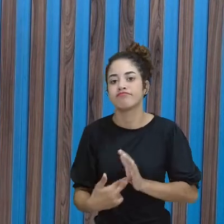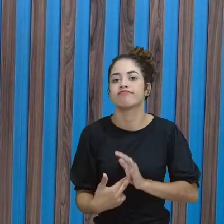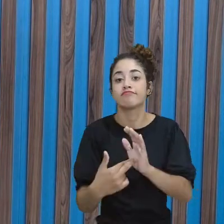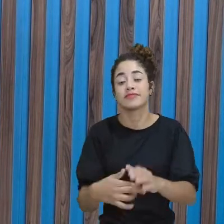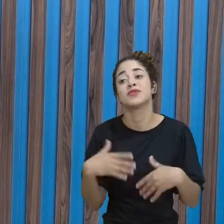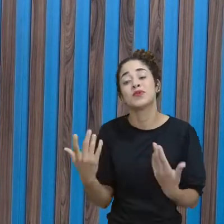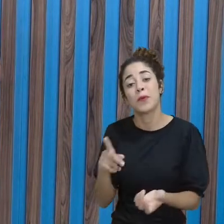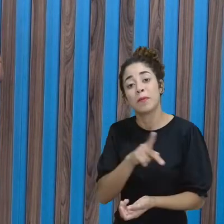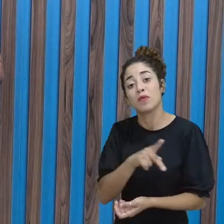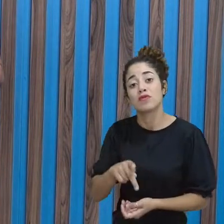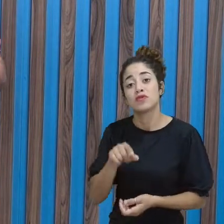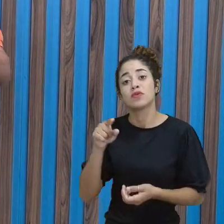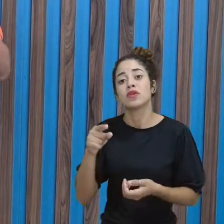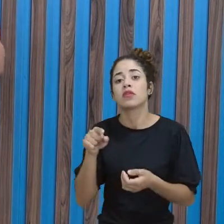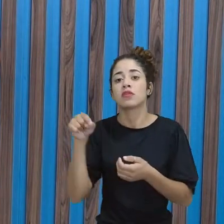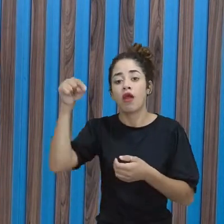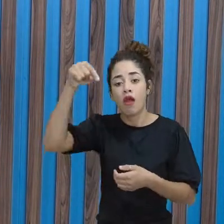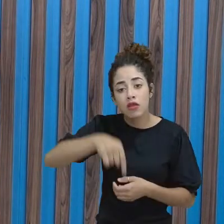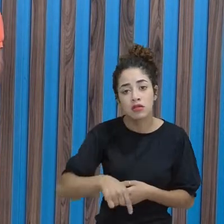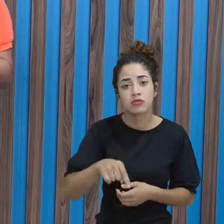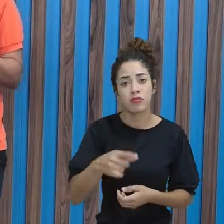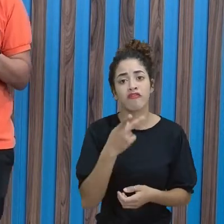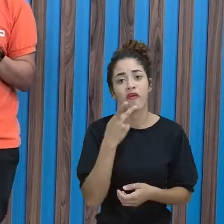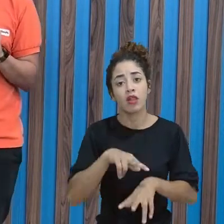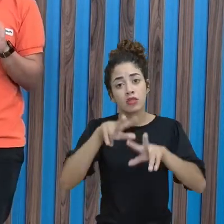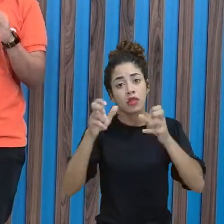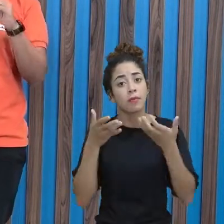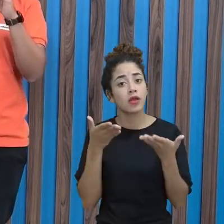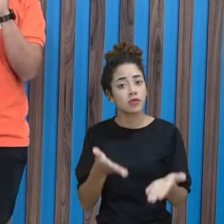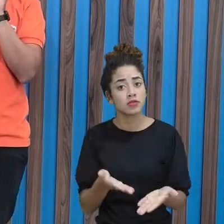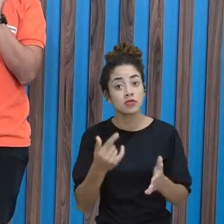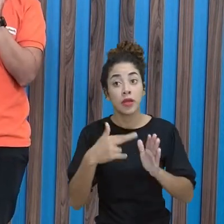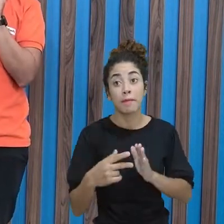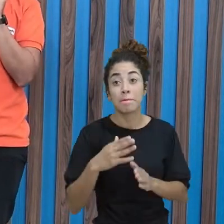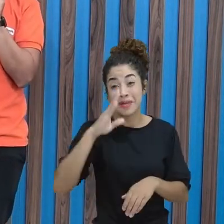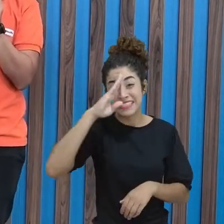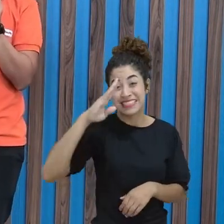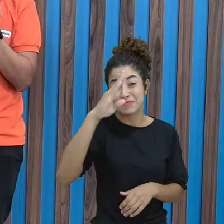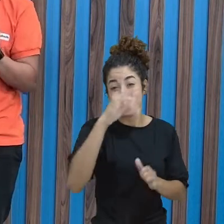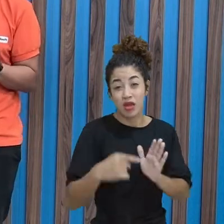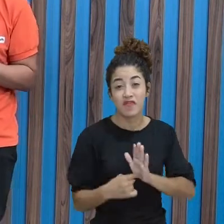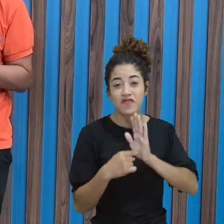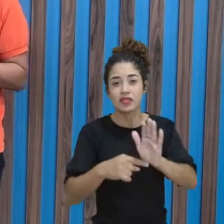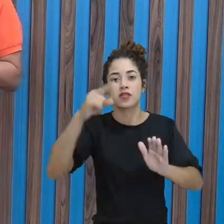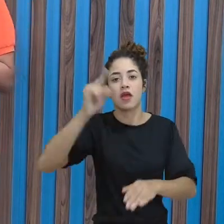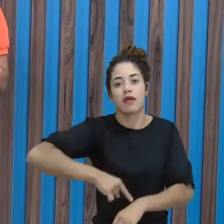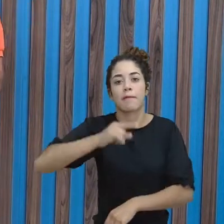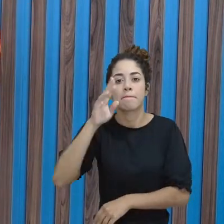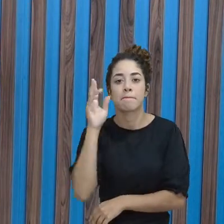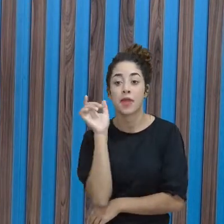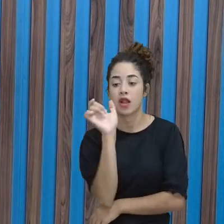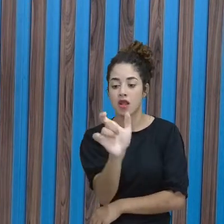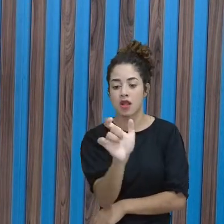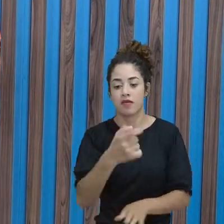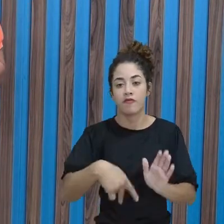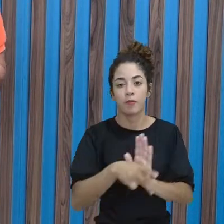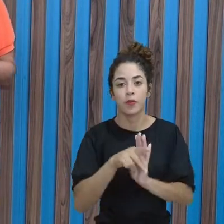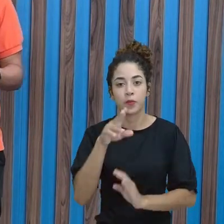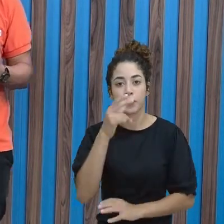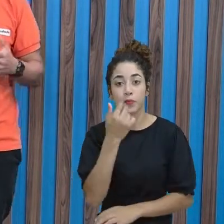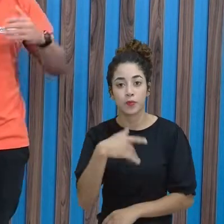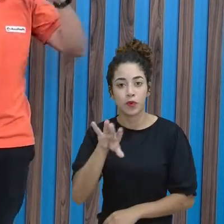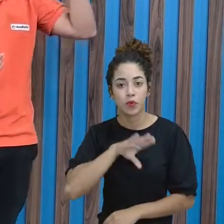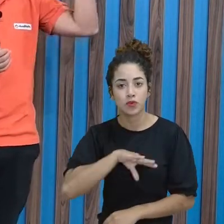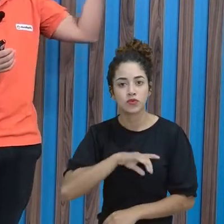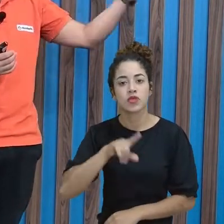com a gente sobre isso. Né? Uma das principais referências são justamente algumas palavras do nosso português que são de